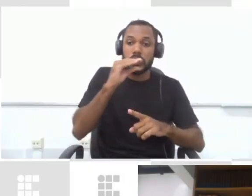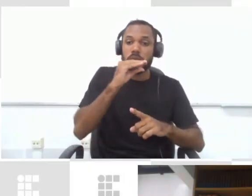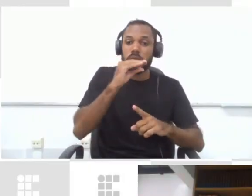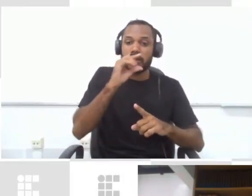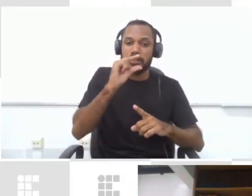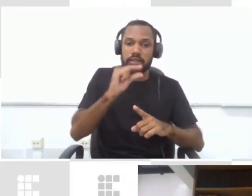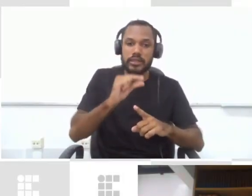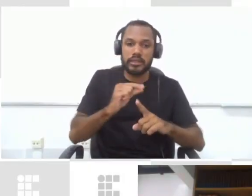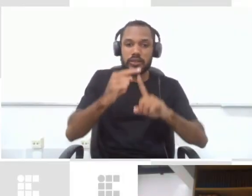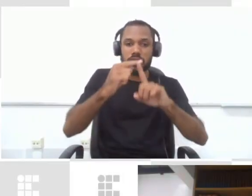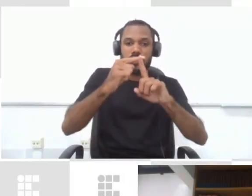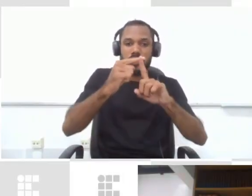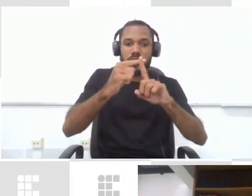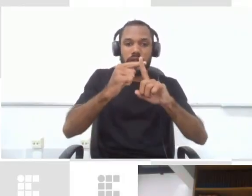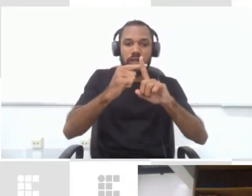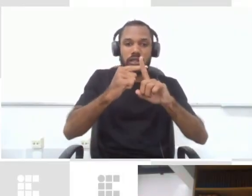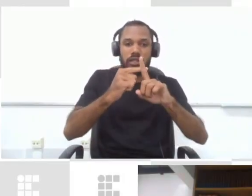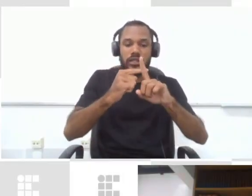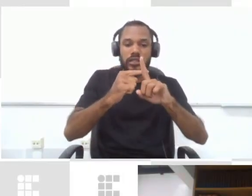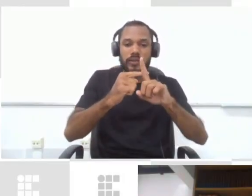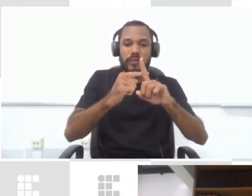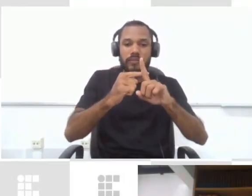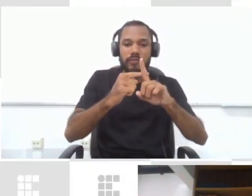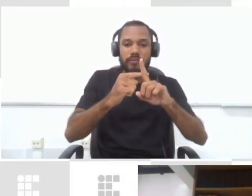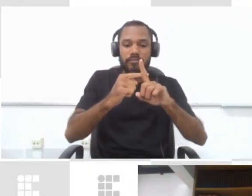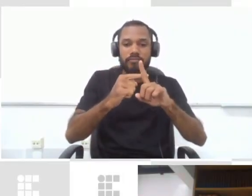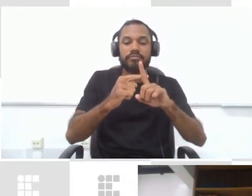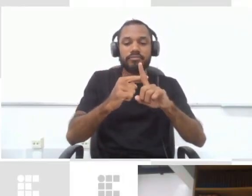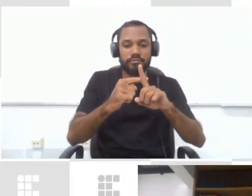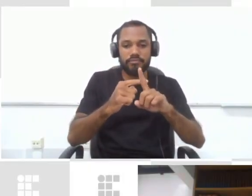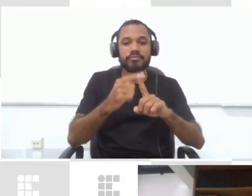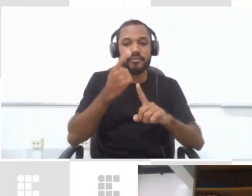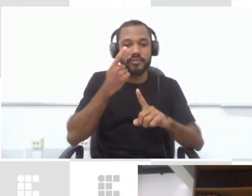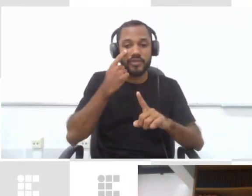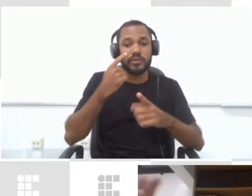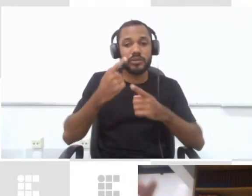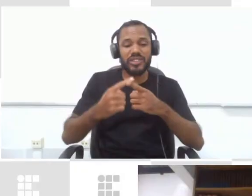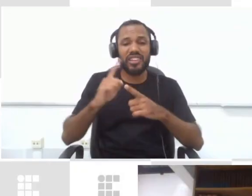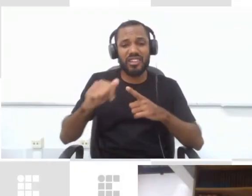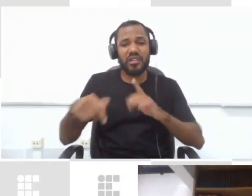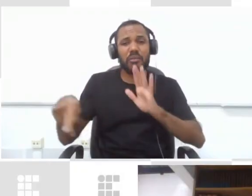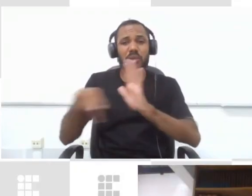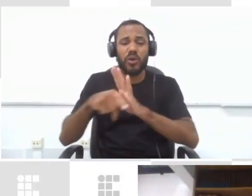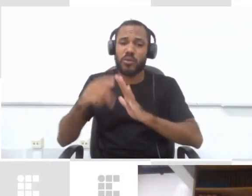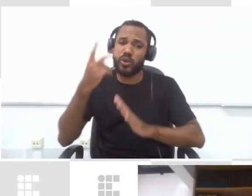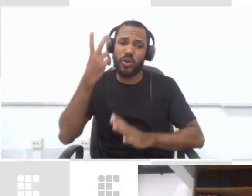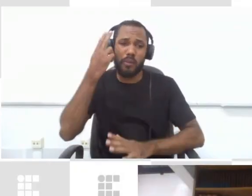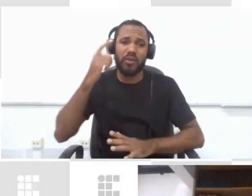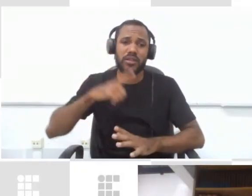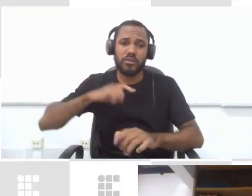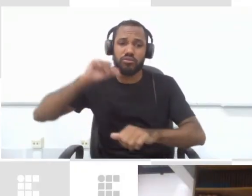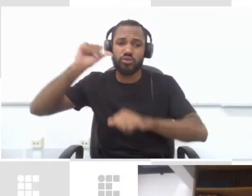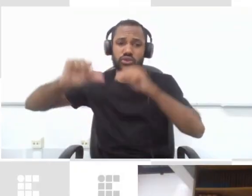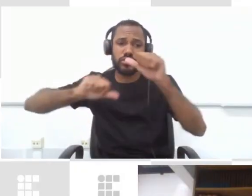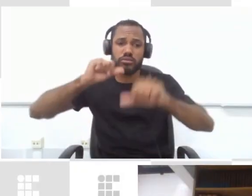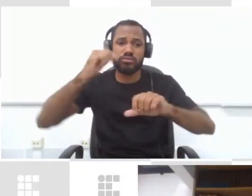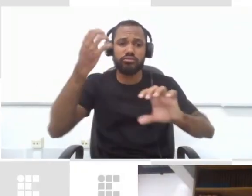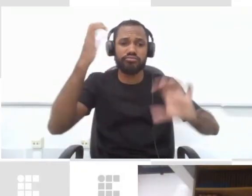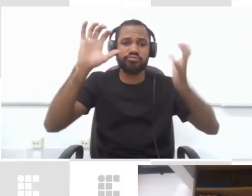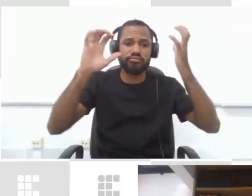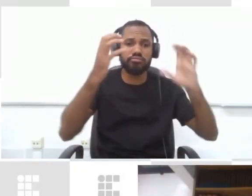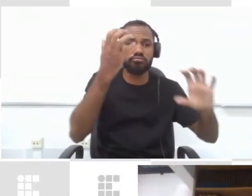é a importância, no fundo, dessa alternância de ciclos dentro de uma tendência mais estrutural de